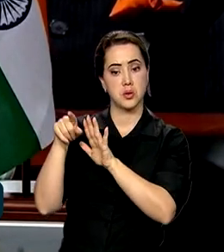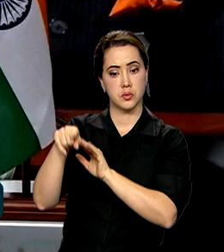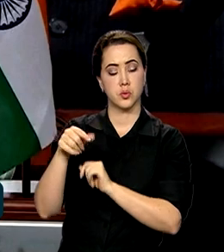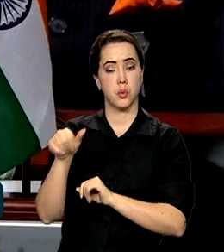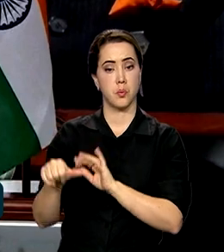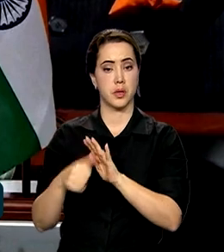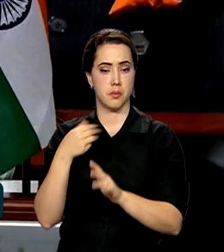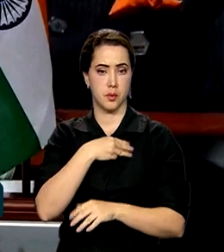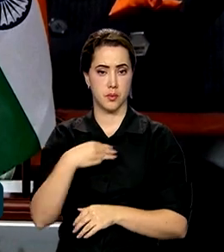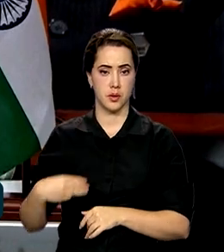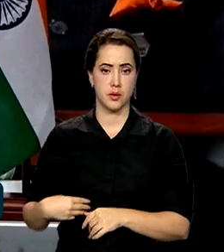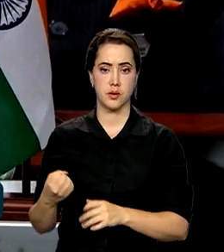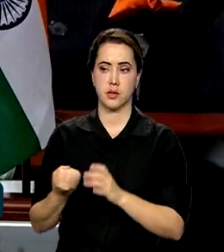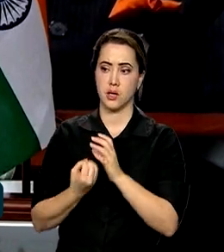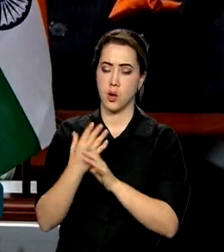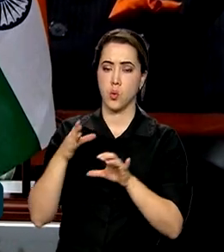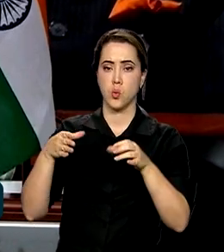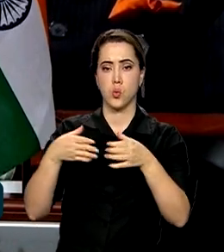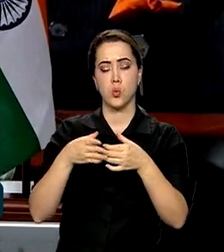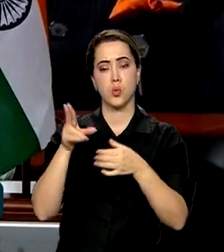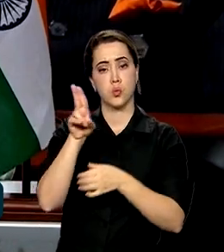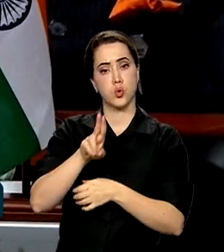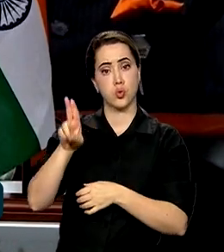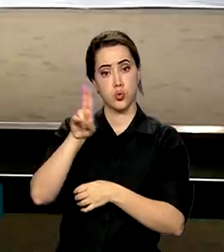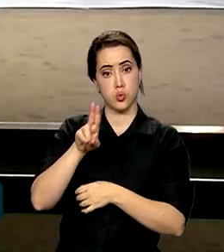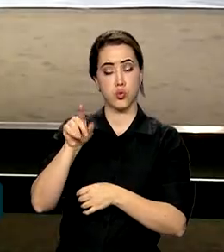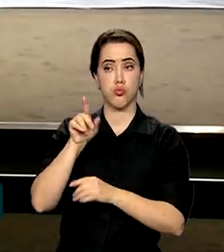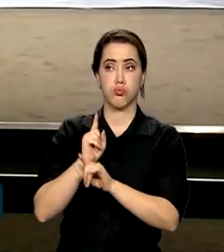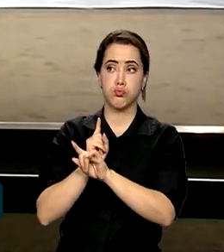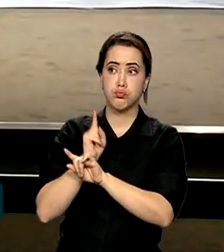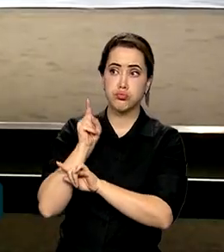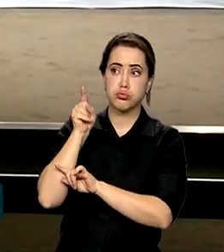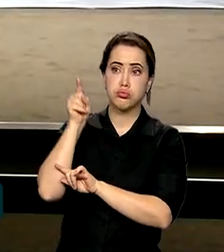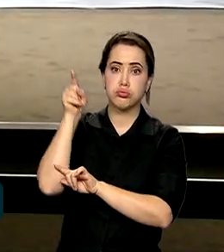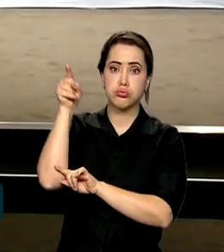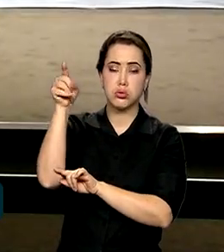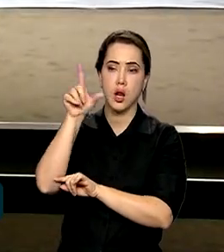sugeriu a criação de um consórcio de exploração espacial do BRICS para